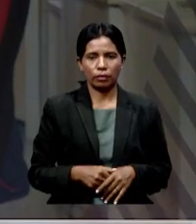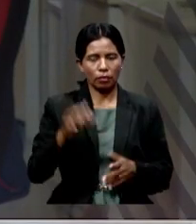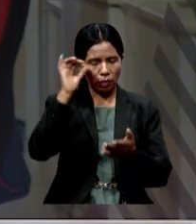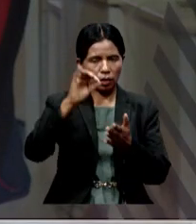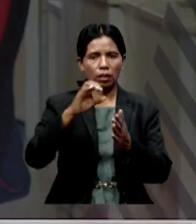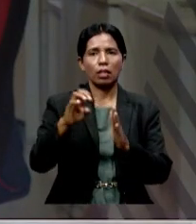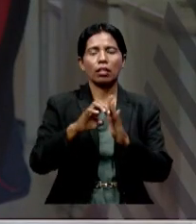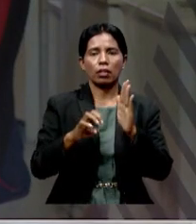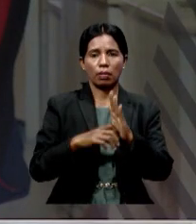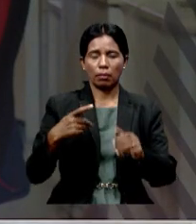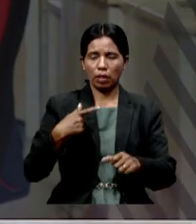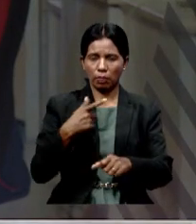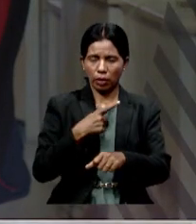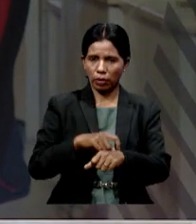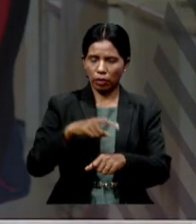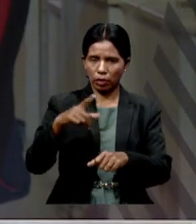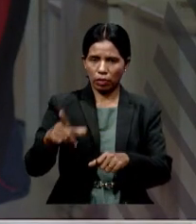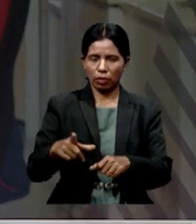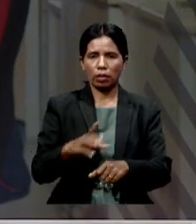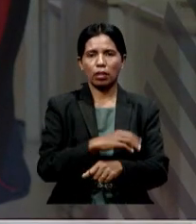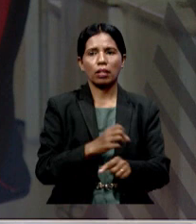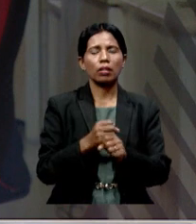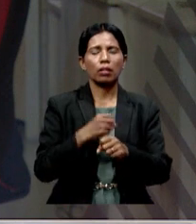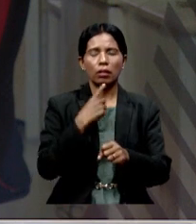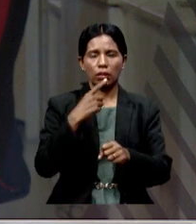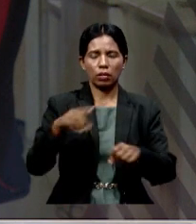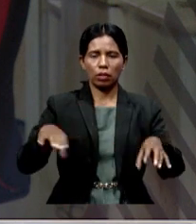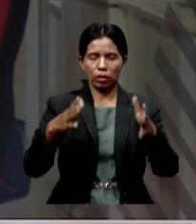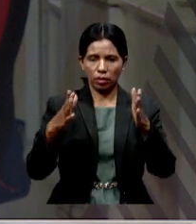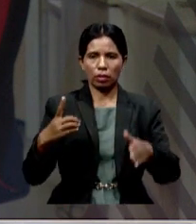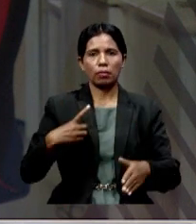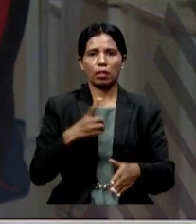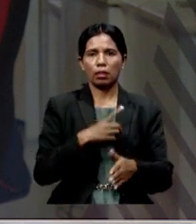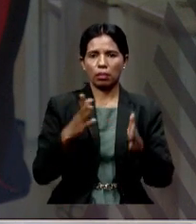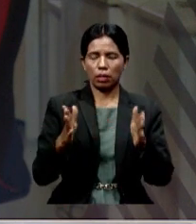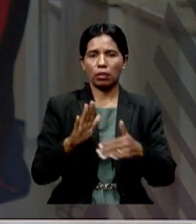Secretariado do Parlamento Nacional cria desentendimento para funcionário no deputado Sirá.